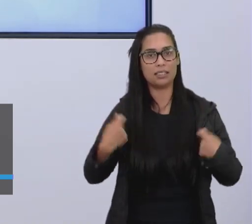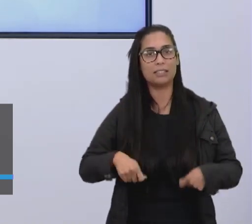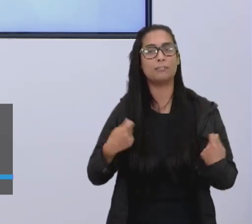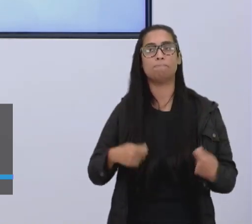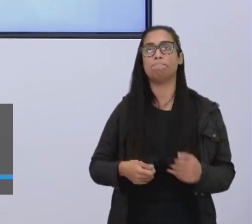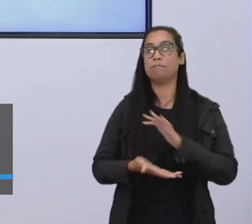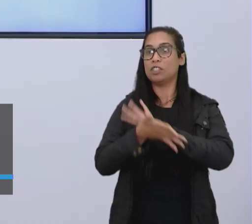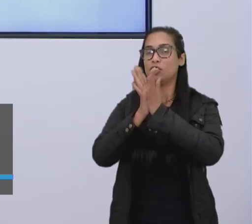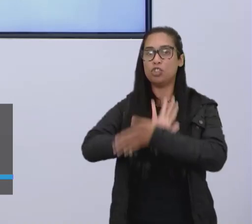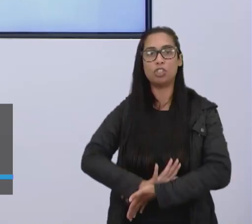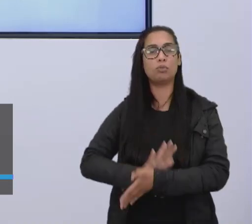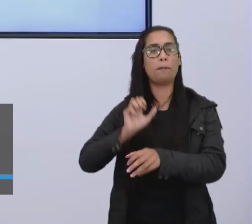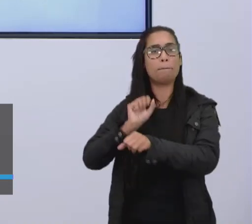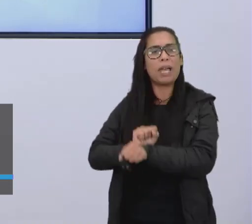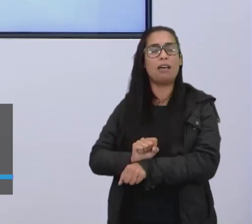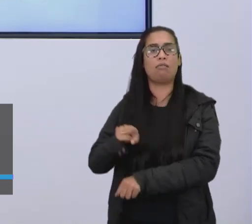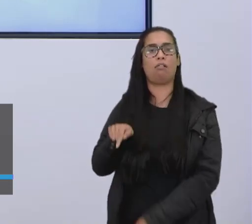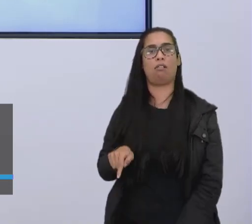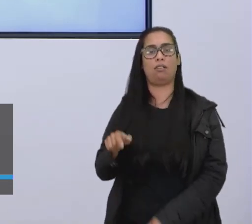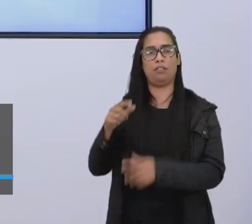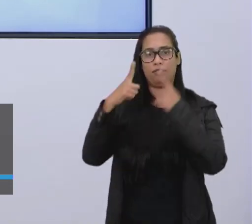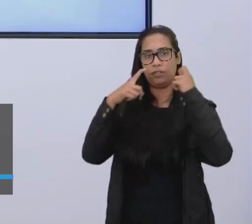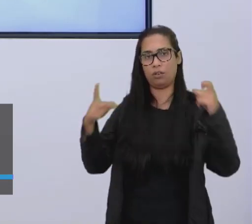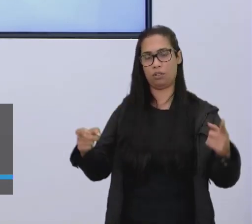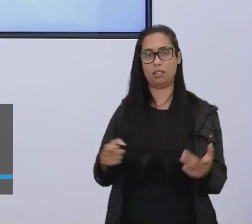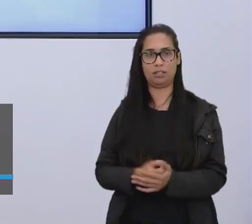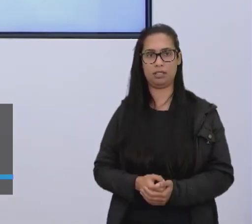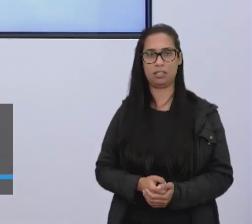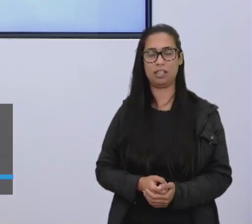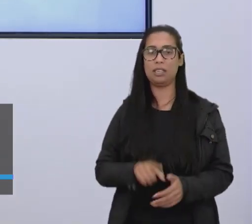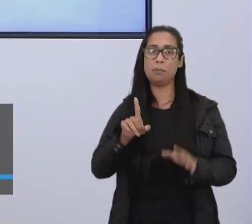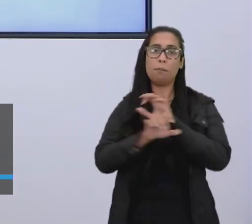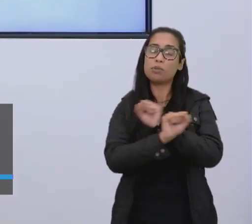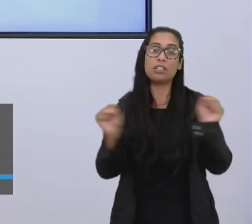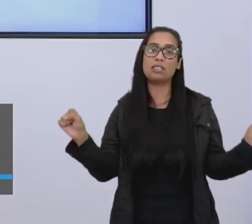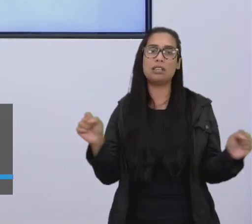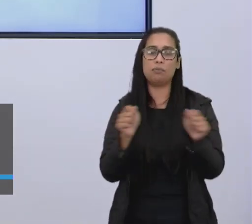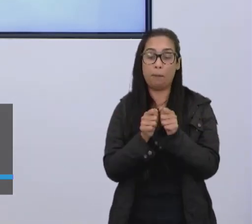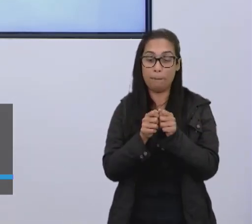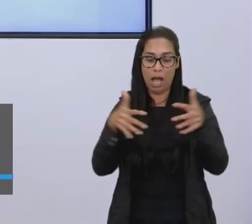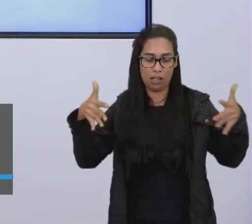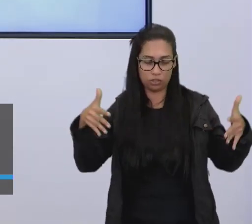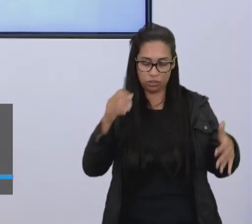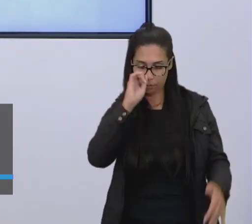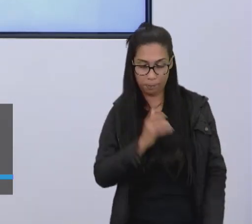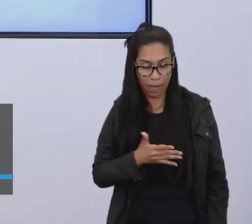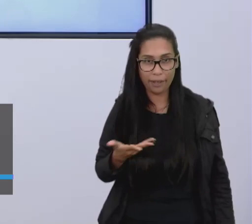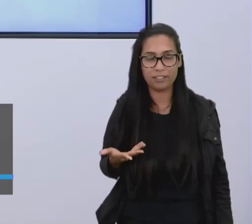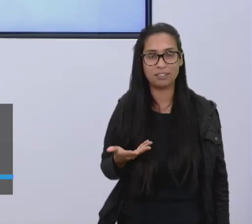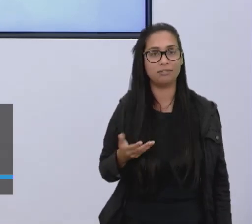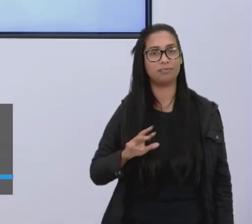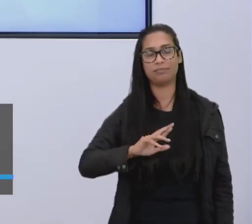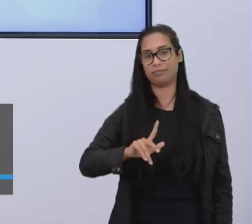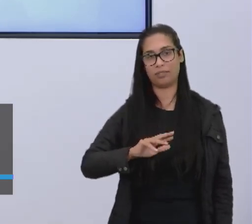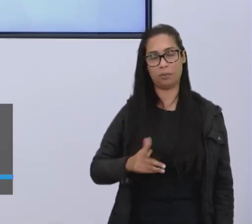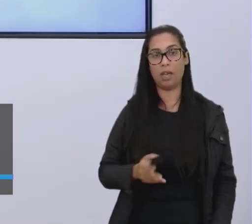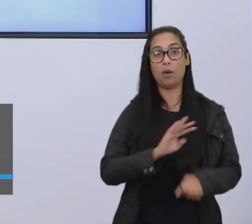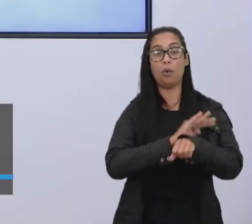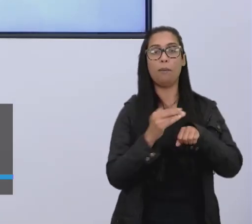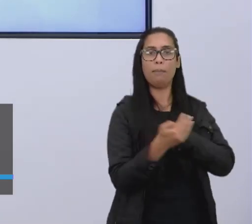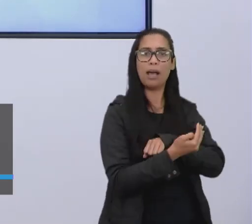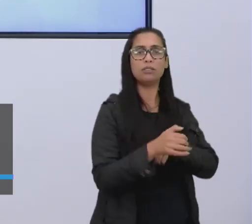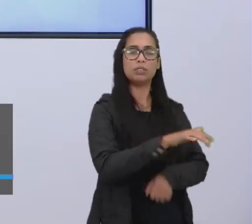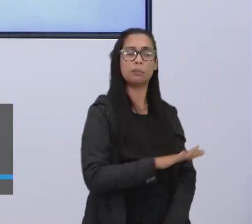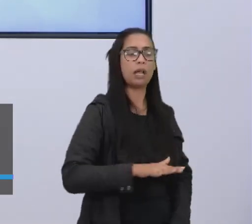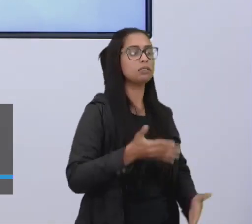a violência de uma maneira, tipo, passe de mágica, tá? E aí o que acontece? Quando eles foram ver esse bairro, o que